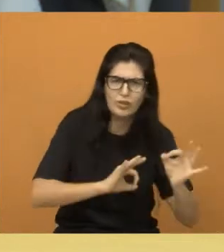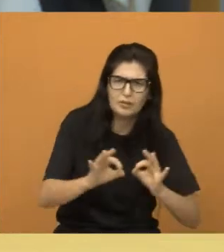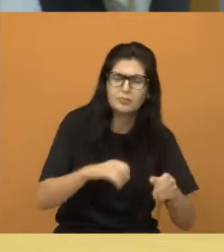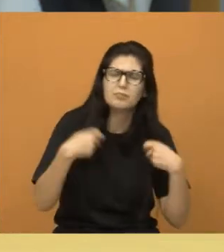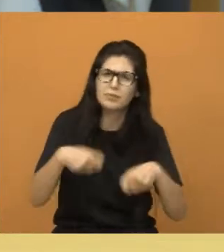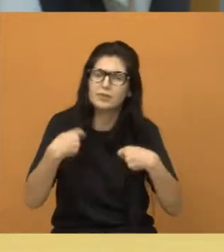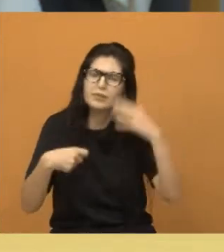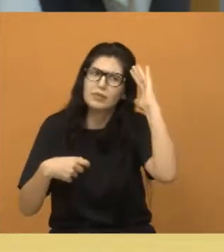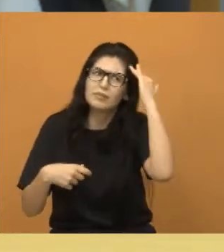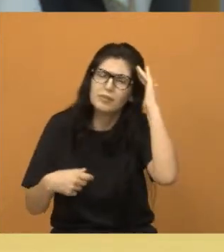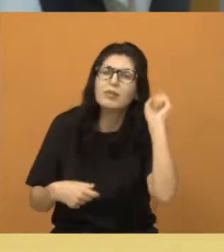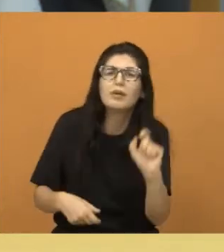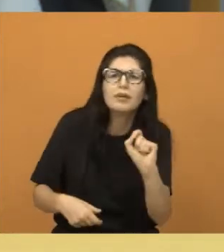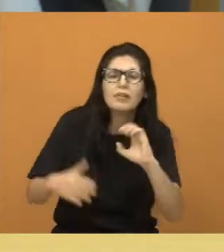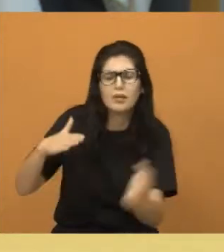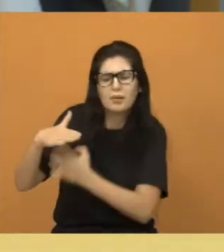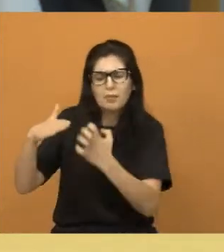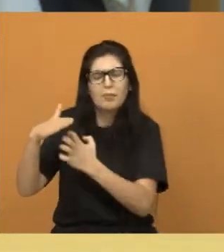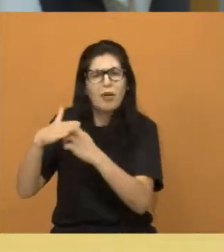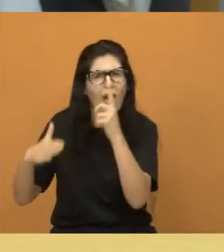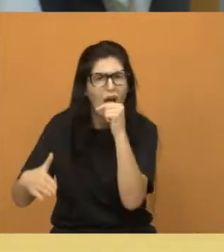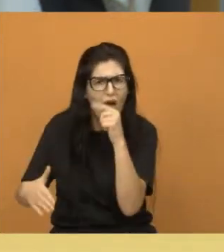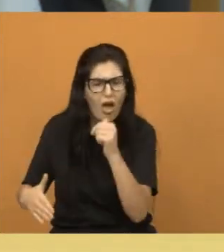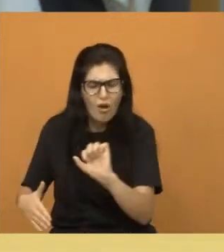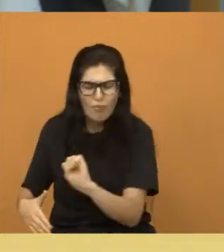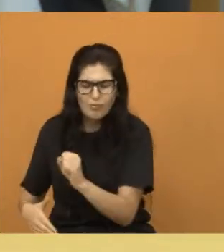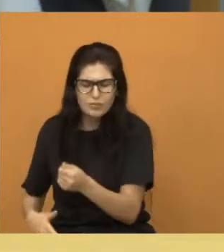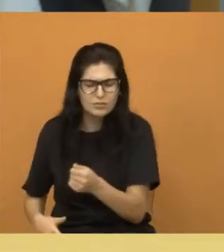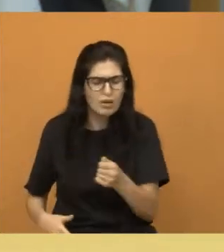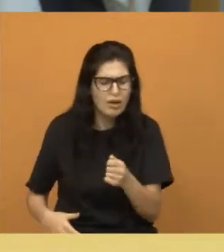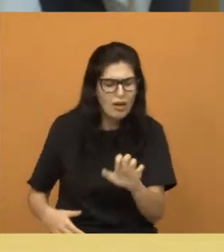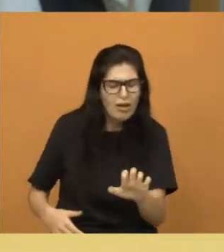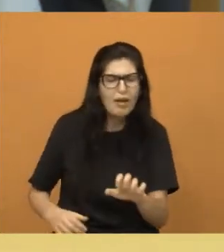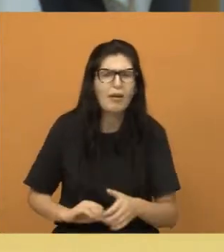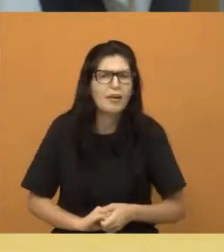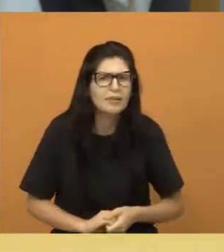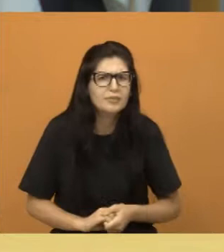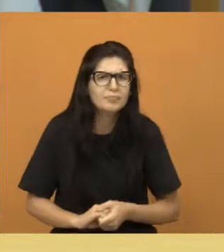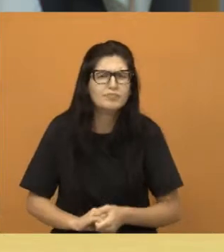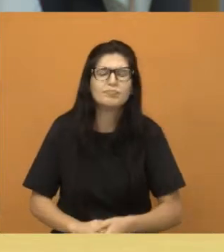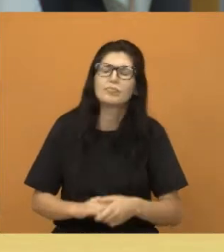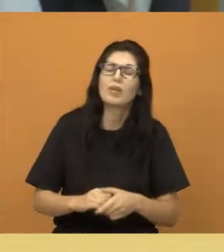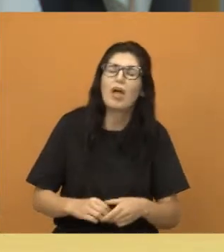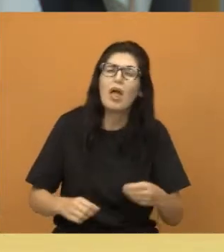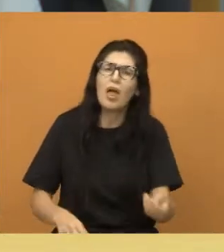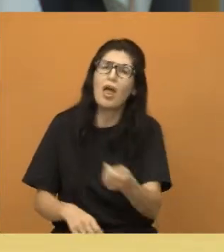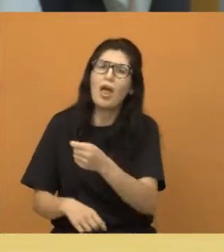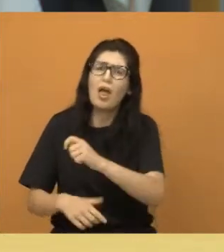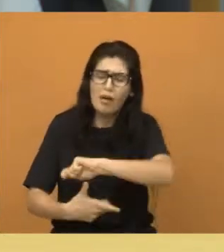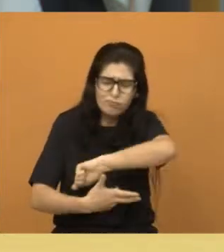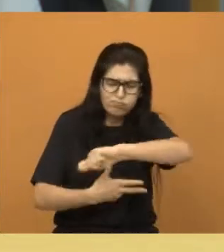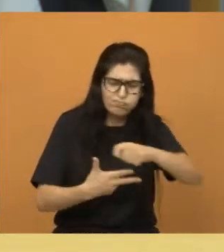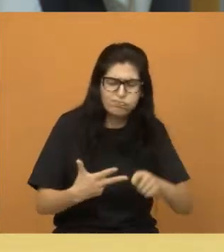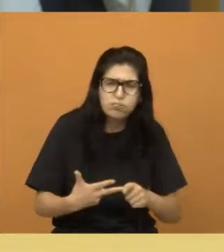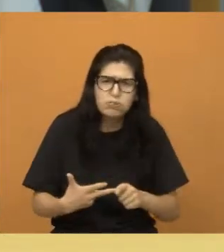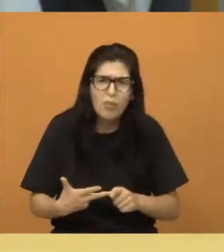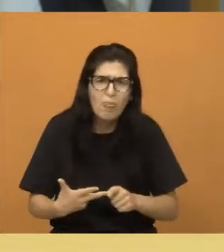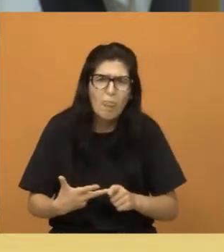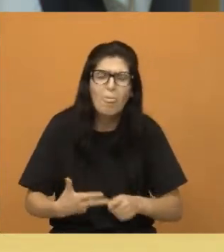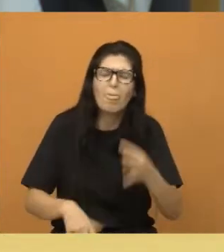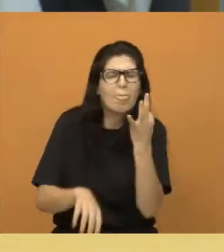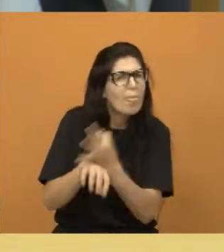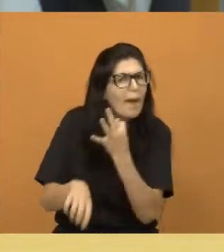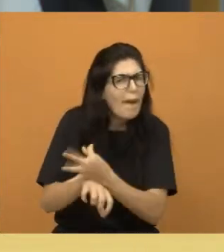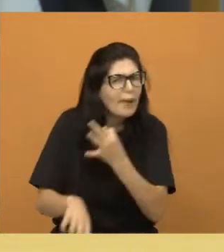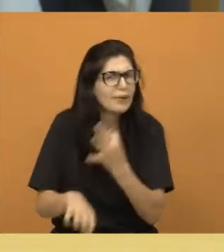entender que o SAI, ele é uma autarquia pública que é muito técnica, muito de análise,